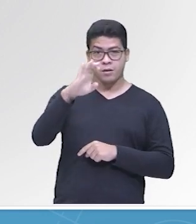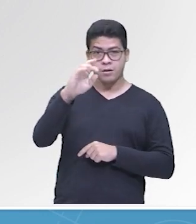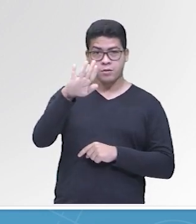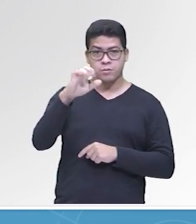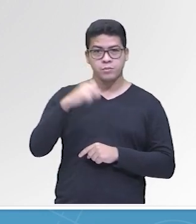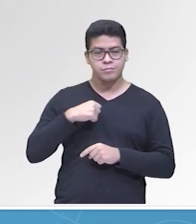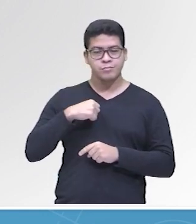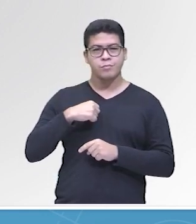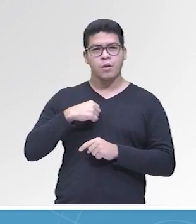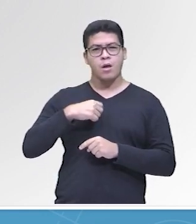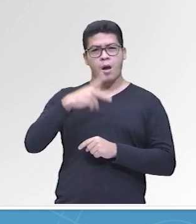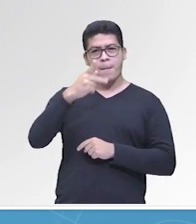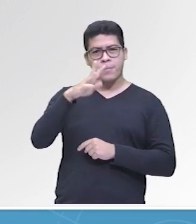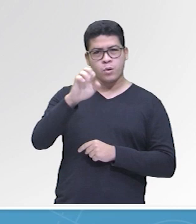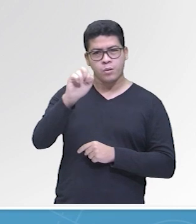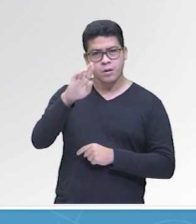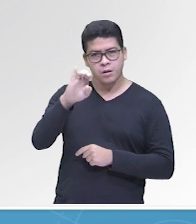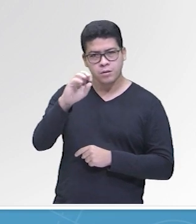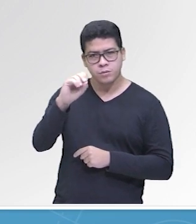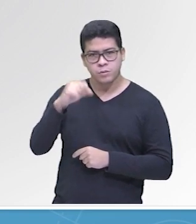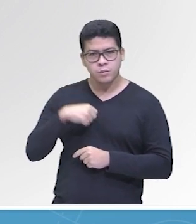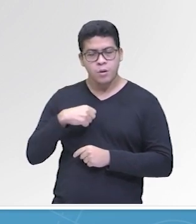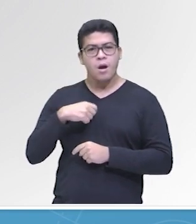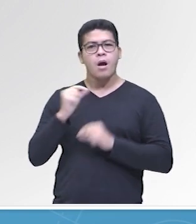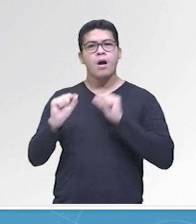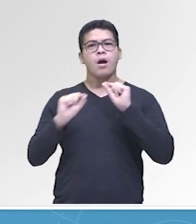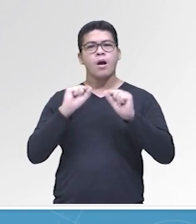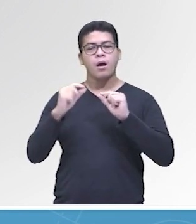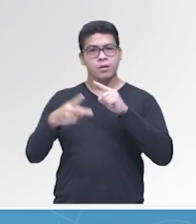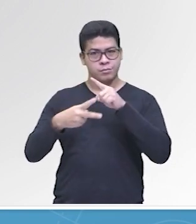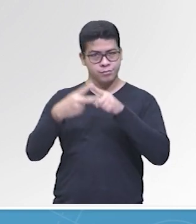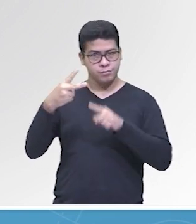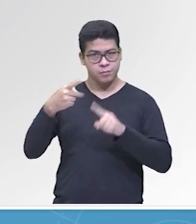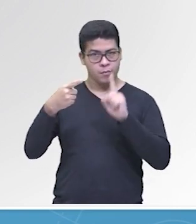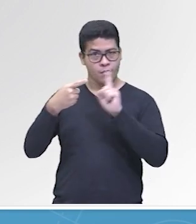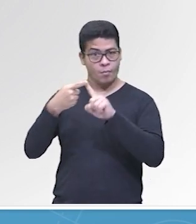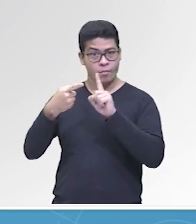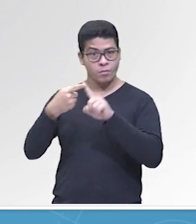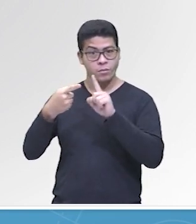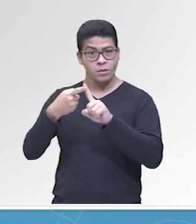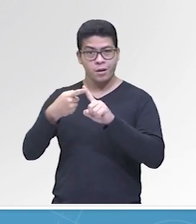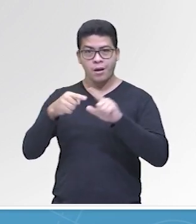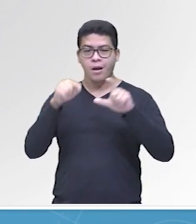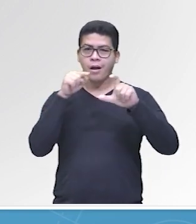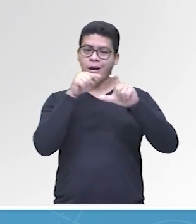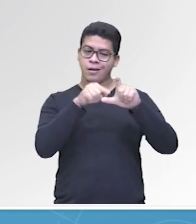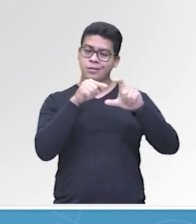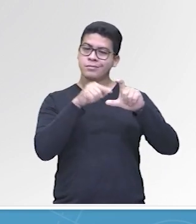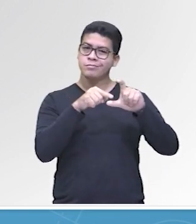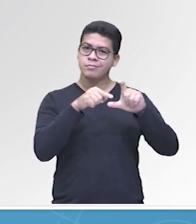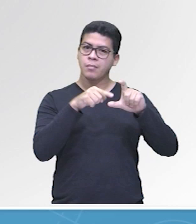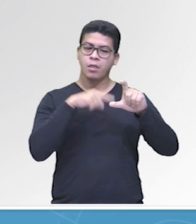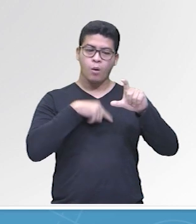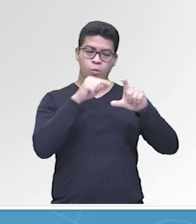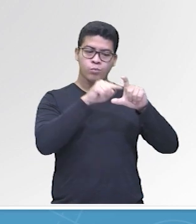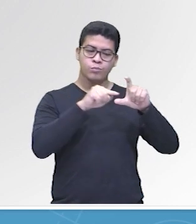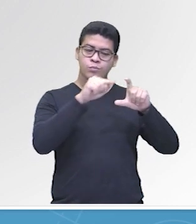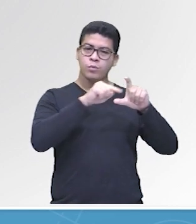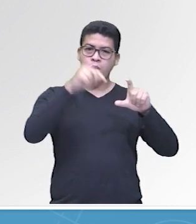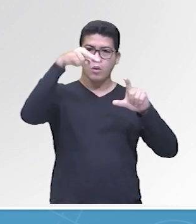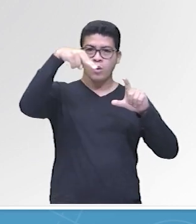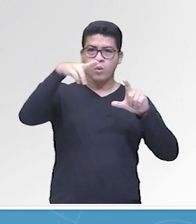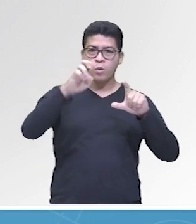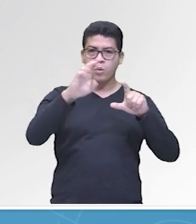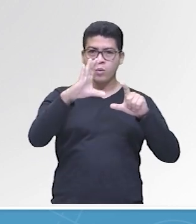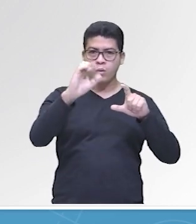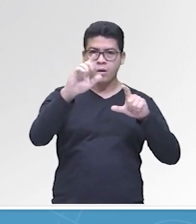células procariontes. As células eucariontes são as células que possuem um núcleo individualizado. Mas,